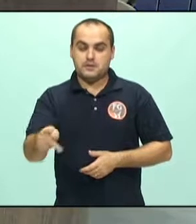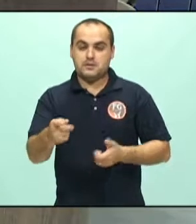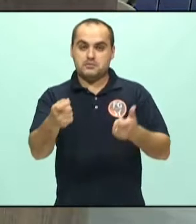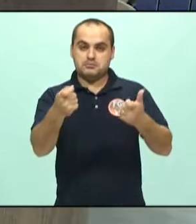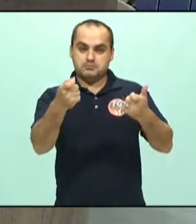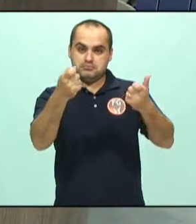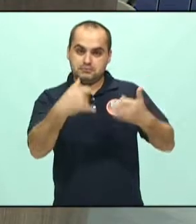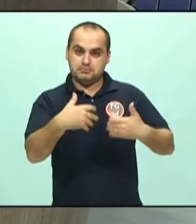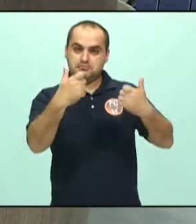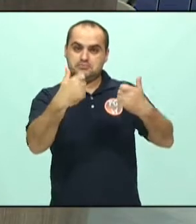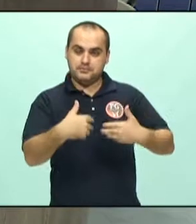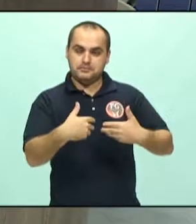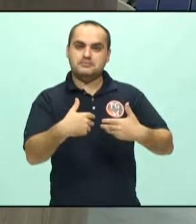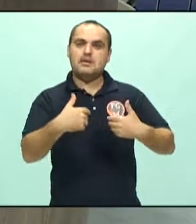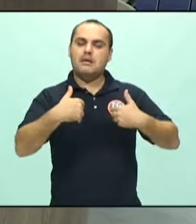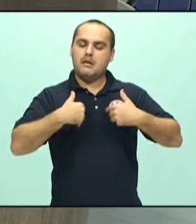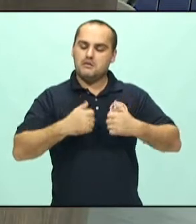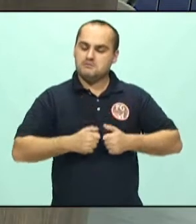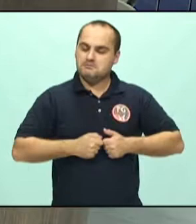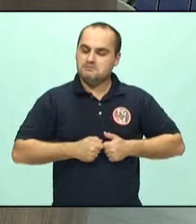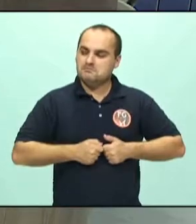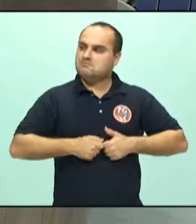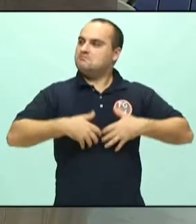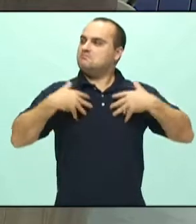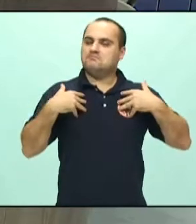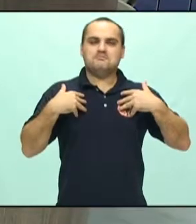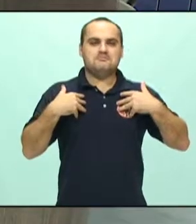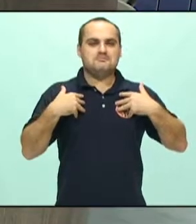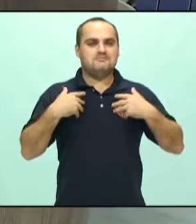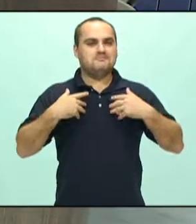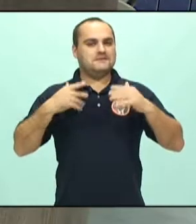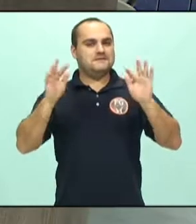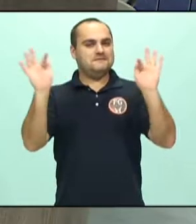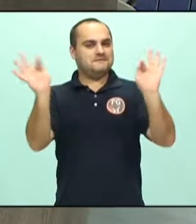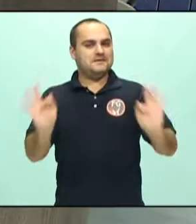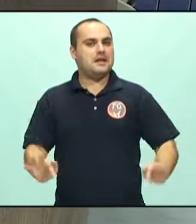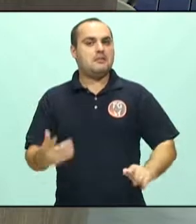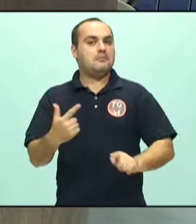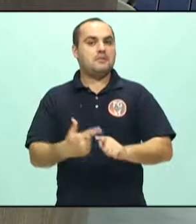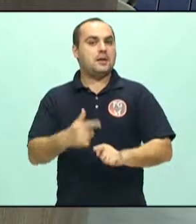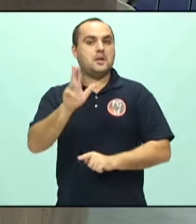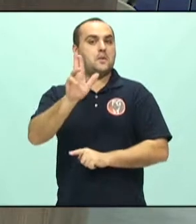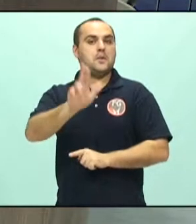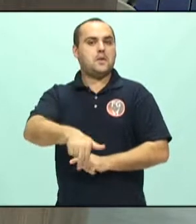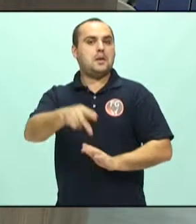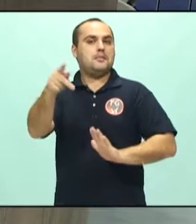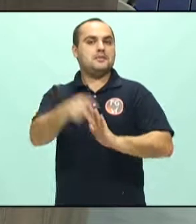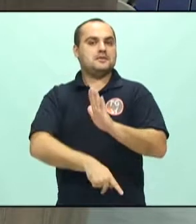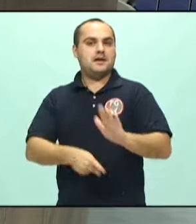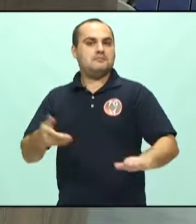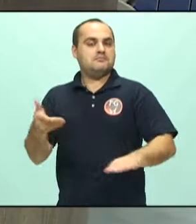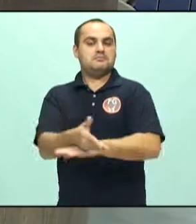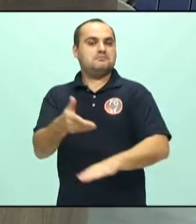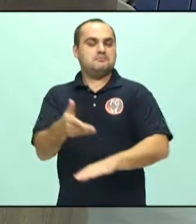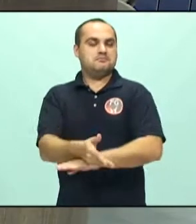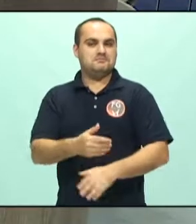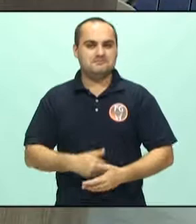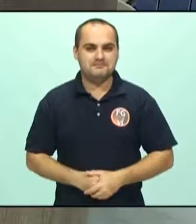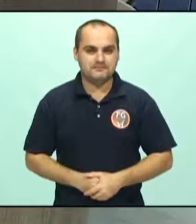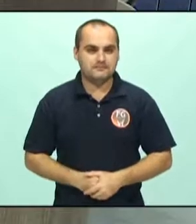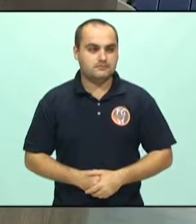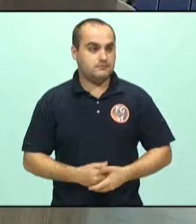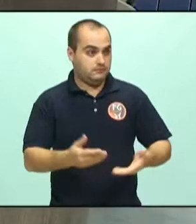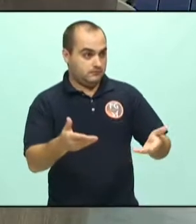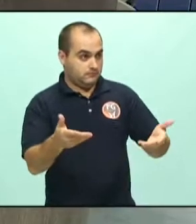eu fiquei bem surpresa, fiquei bem, assim, entusiasmada, porque eu nunca tinha participado de um projeto grande desse jeito. E agora você está envolvida